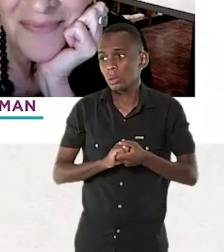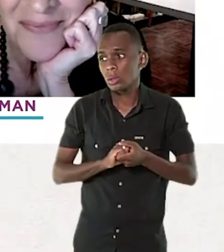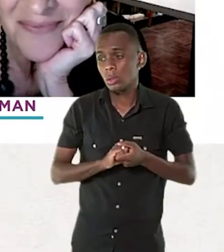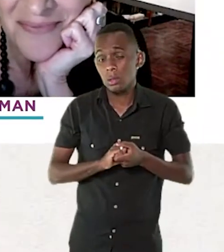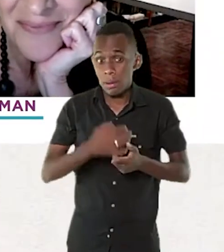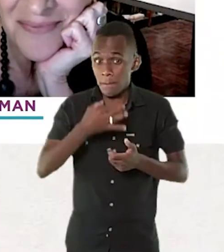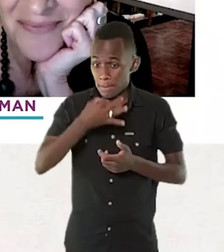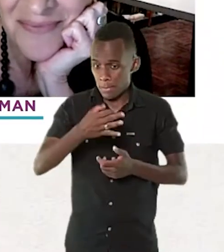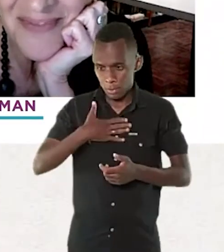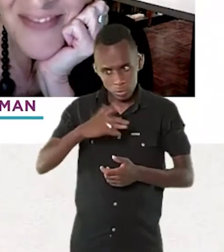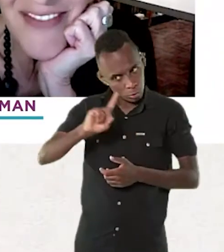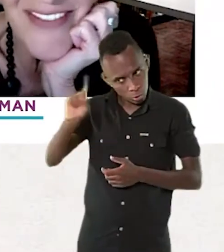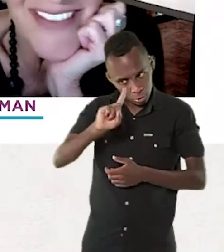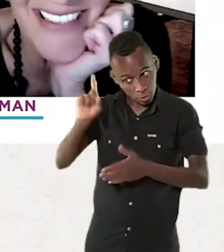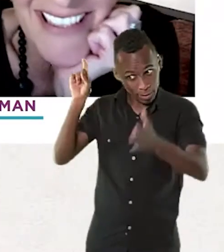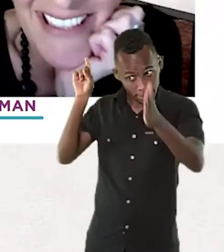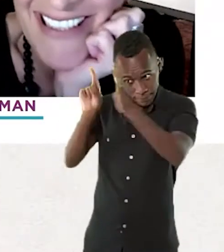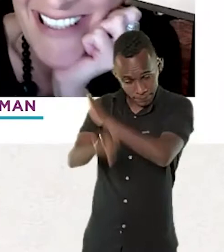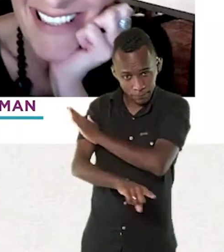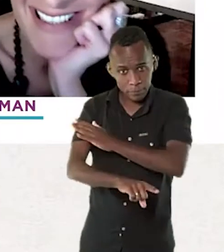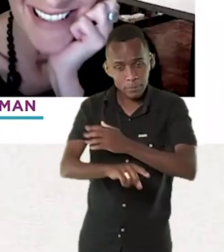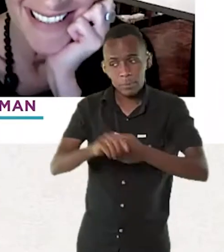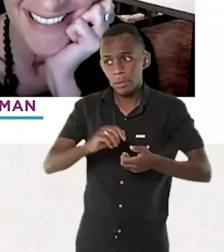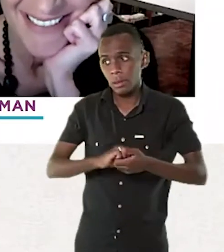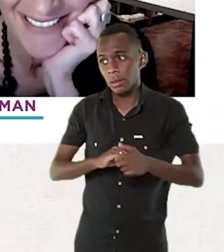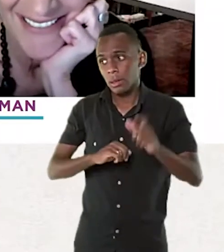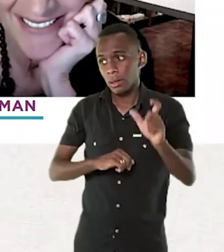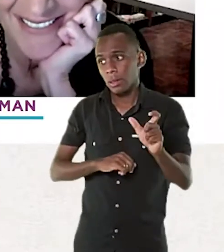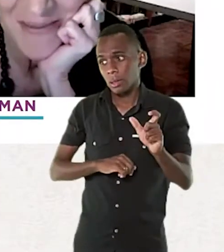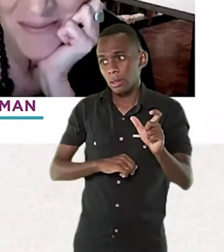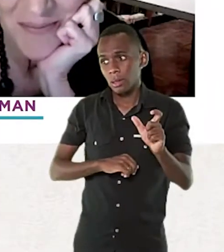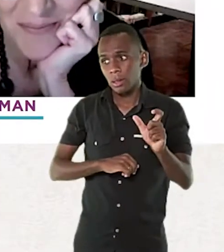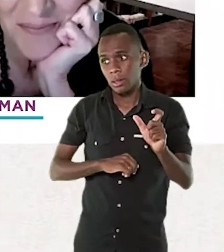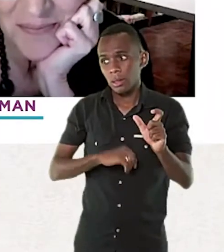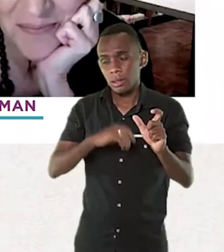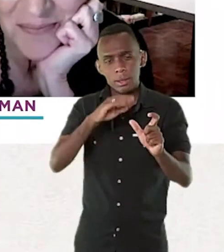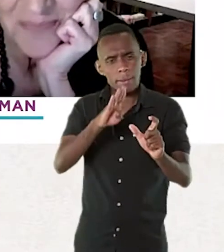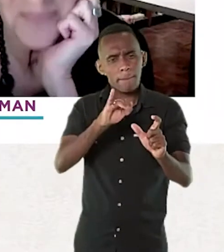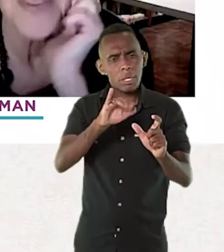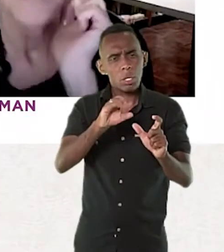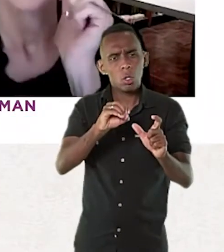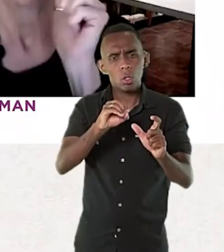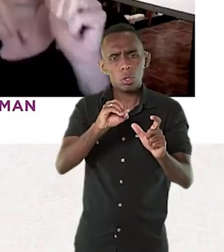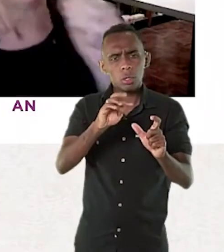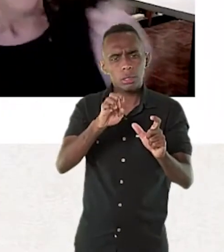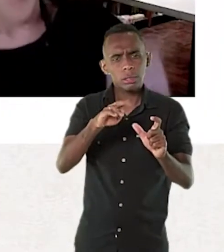não. O que é biopolíticas porosas?